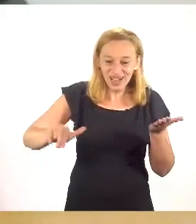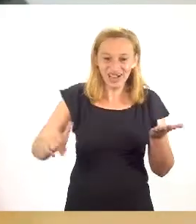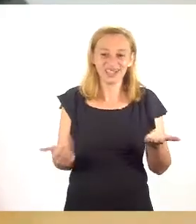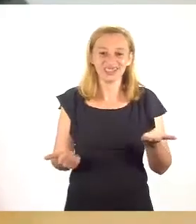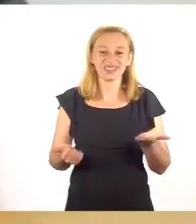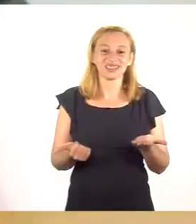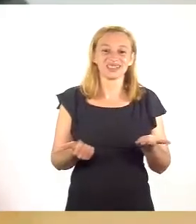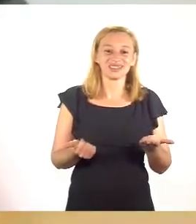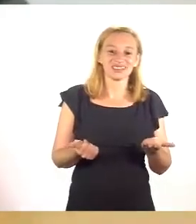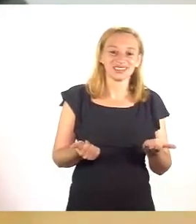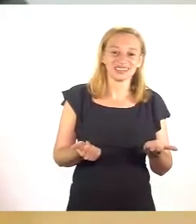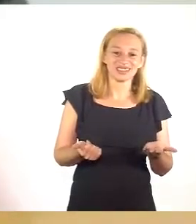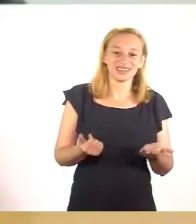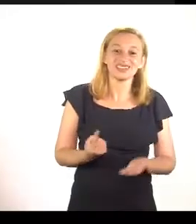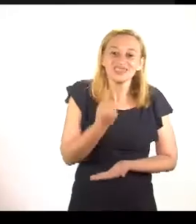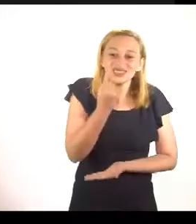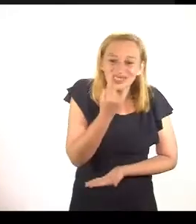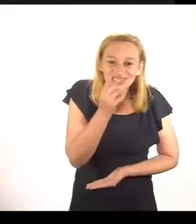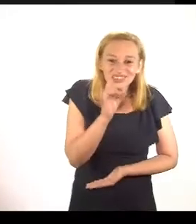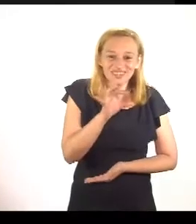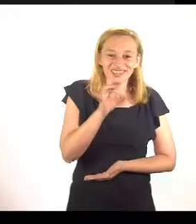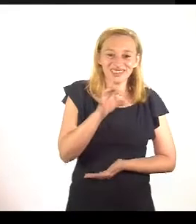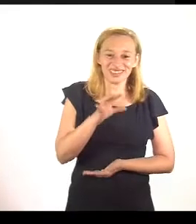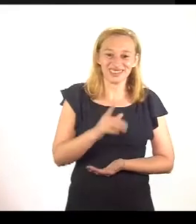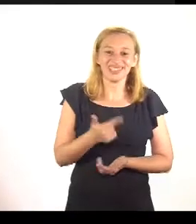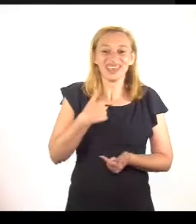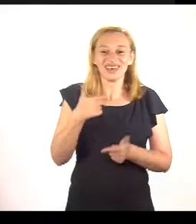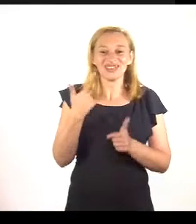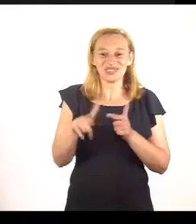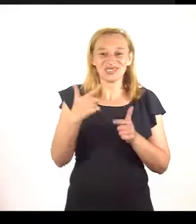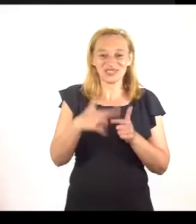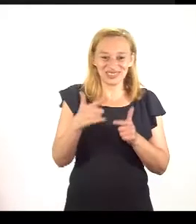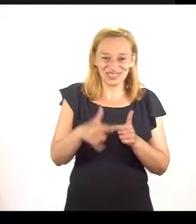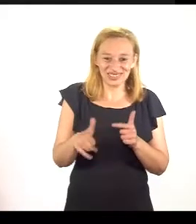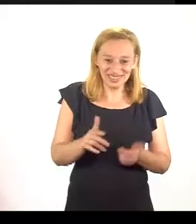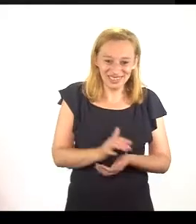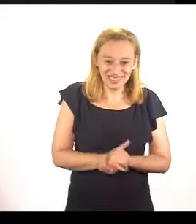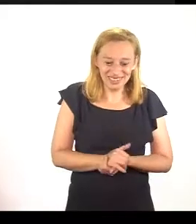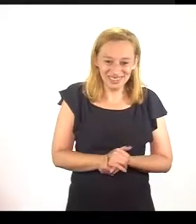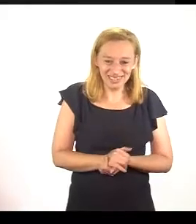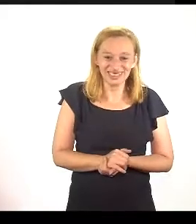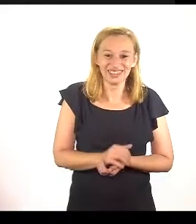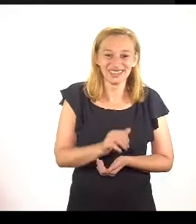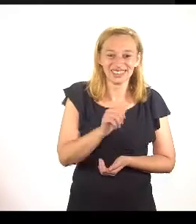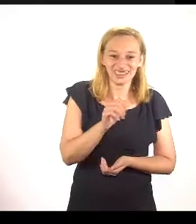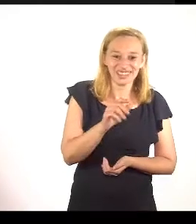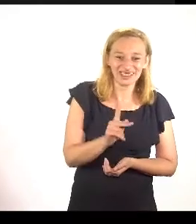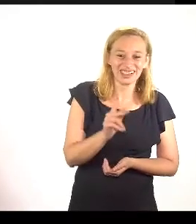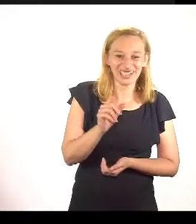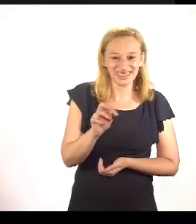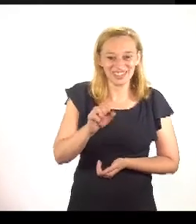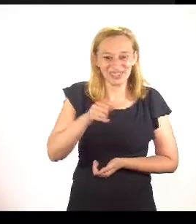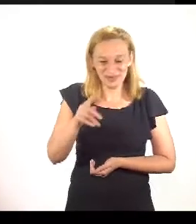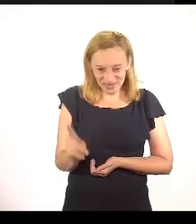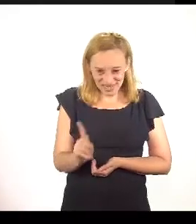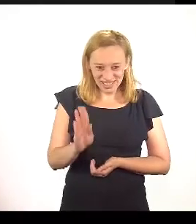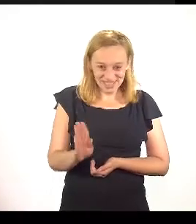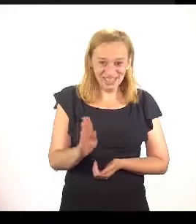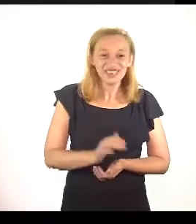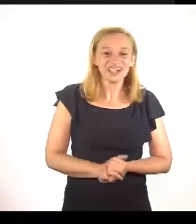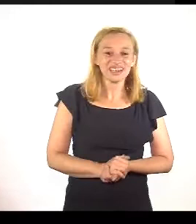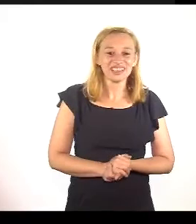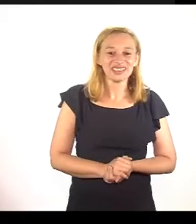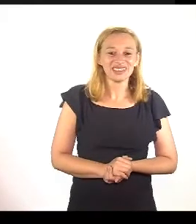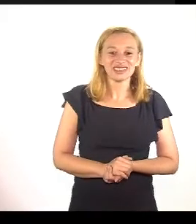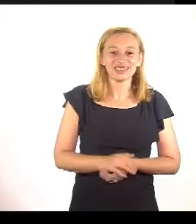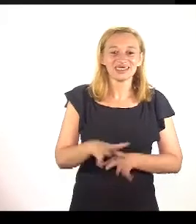se eu cito eu vou ter problema lá dentro da FGV. Não, mas sem dúvida. Professor